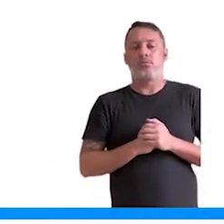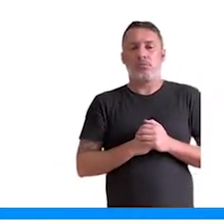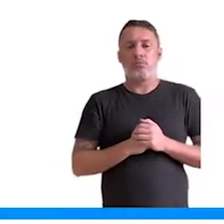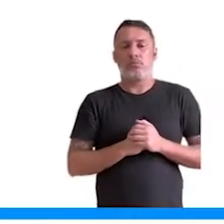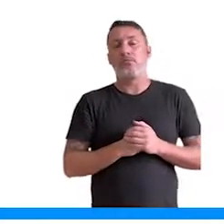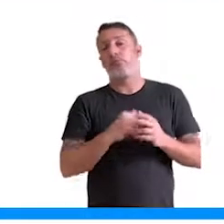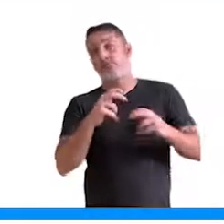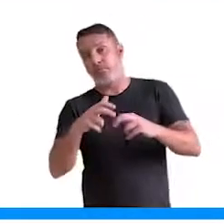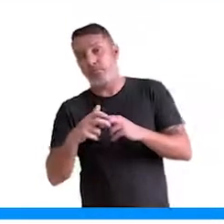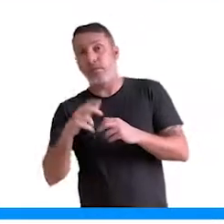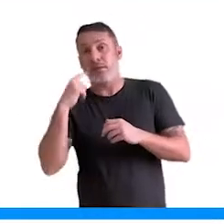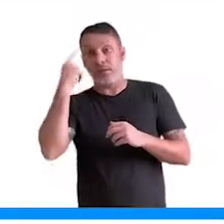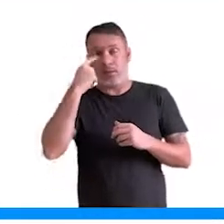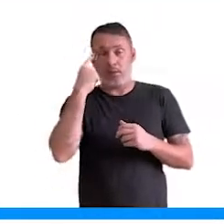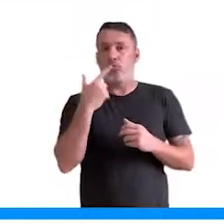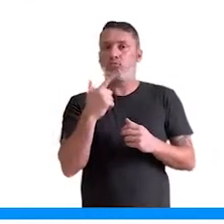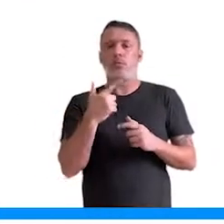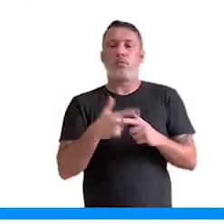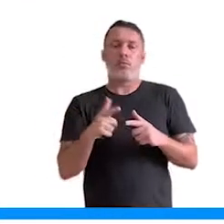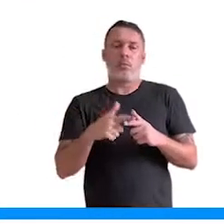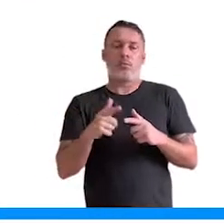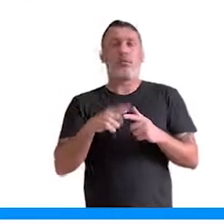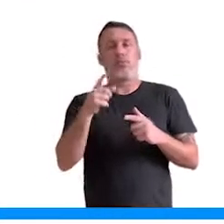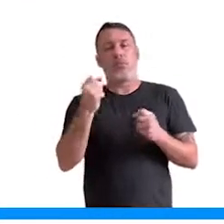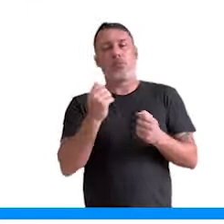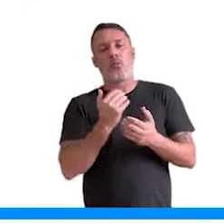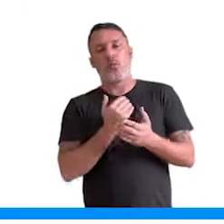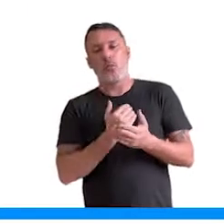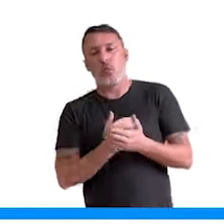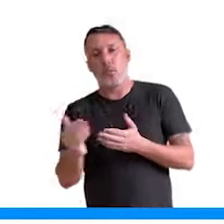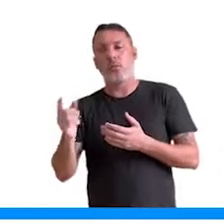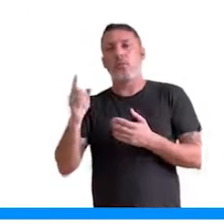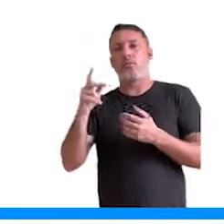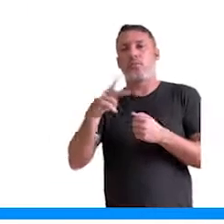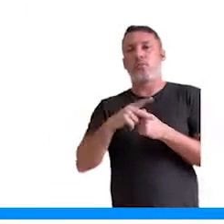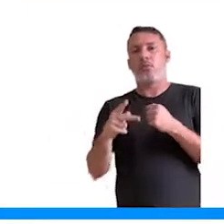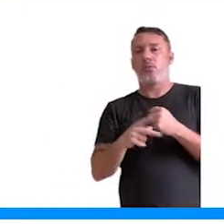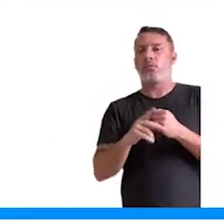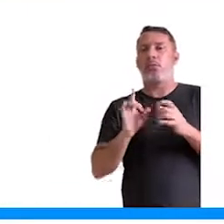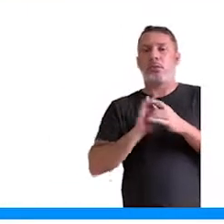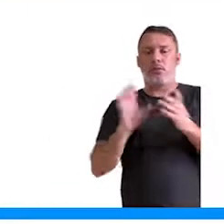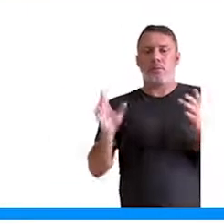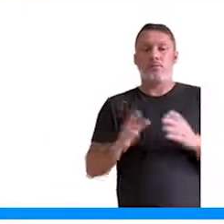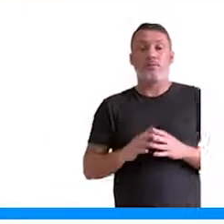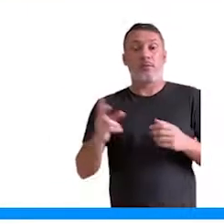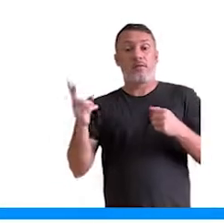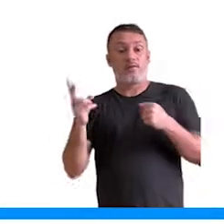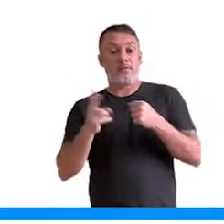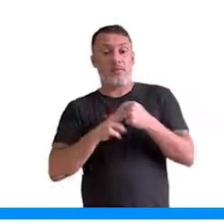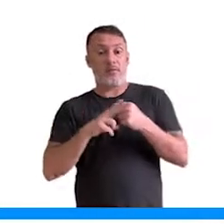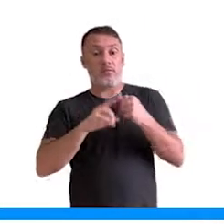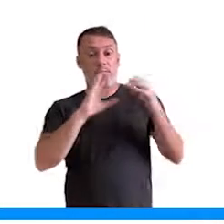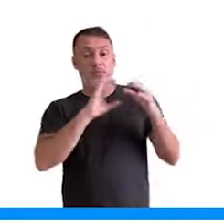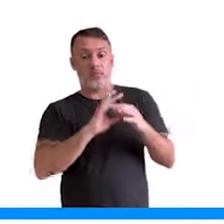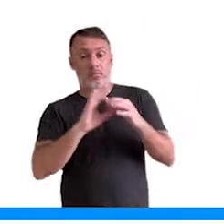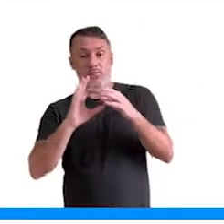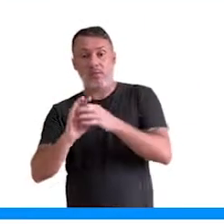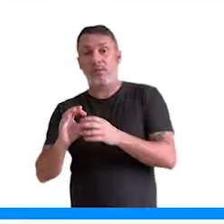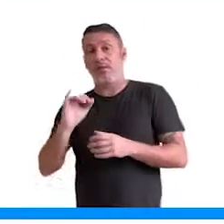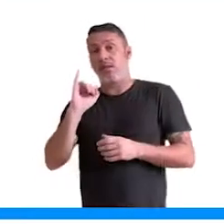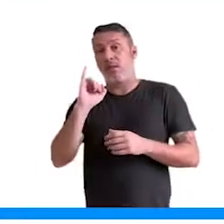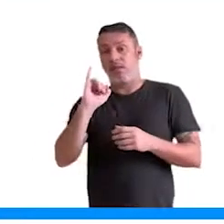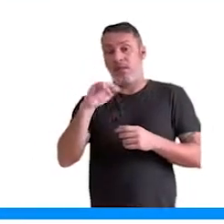Llamava-os. Então, no espanhol não tem esse problema, você pode começar com o pronome tranquilamente. Os verbos conjugados no